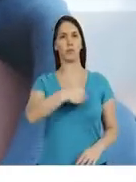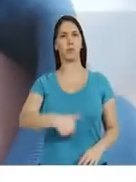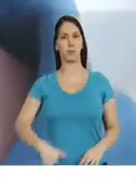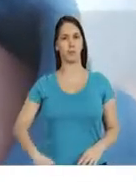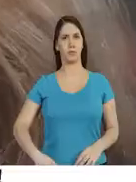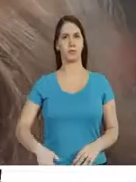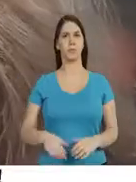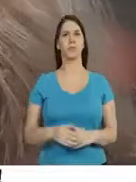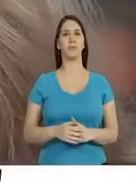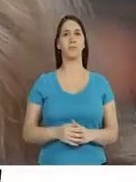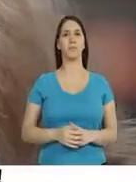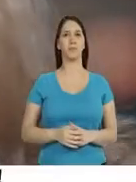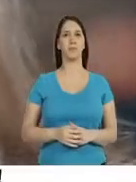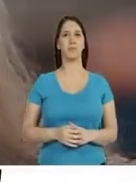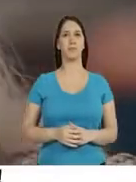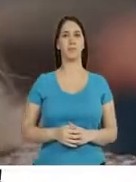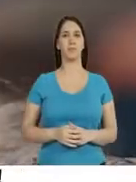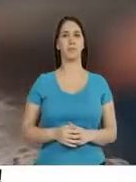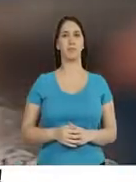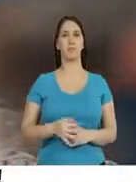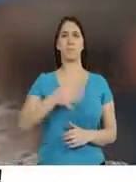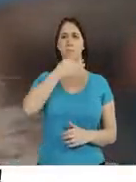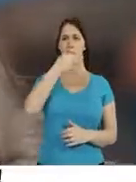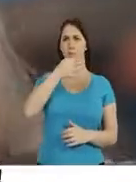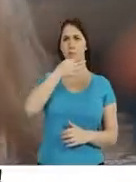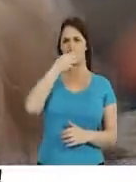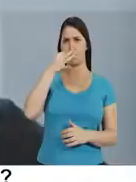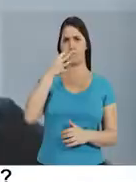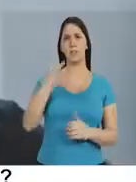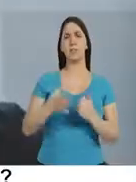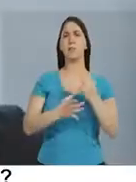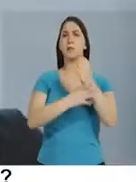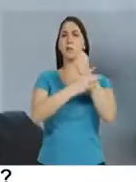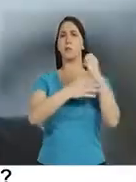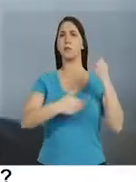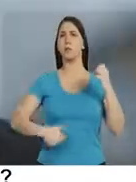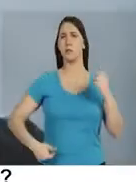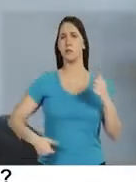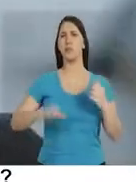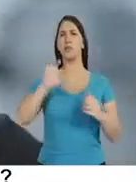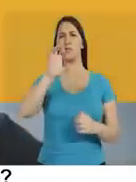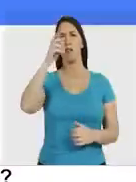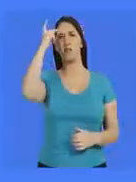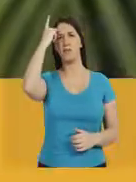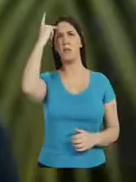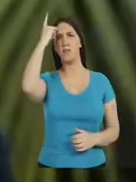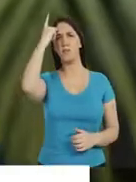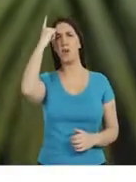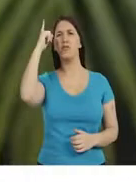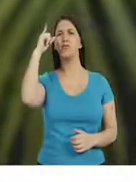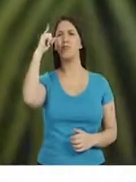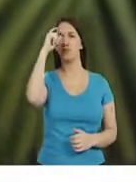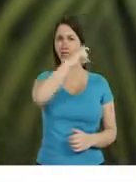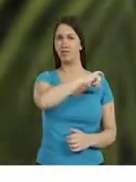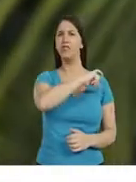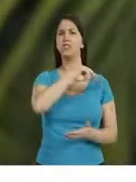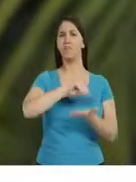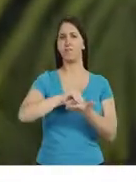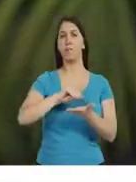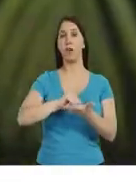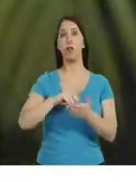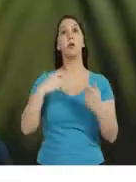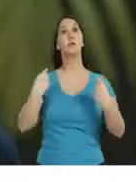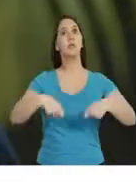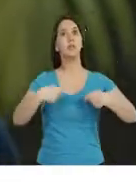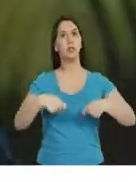muito a desejar. A gente precisa de policial na rua, com certeza. Porque do jeito que está, não dá para continuar, né? No primeiro turno, mostramos aqui na